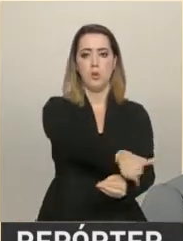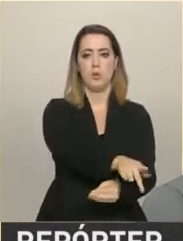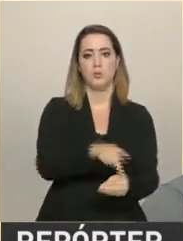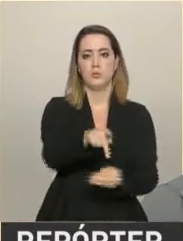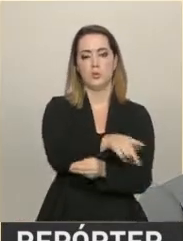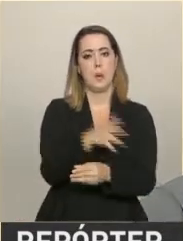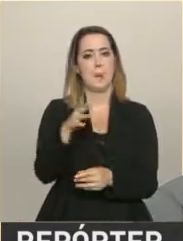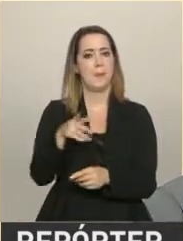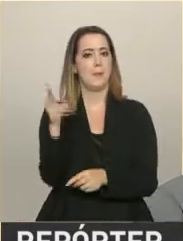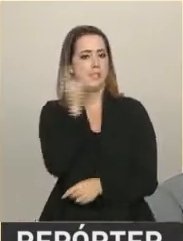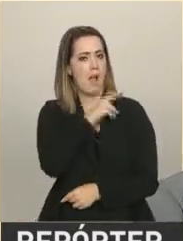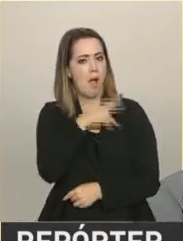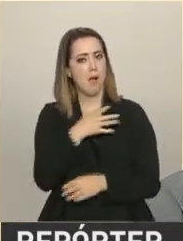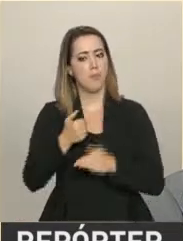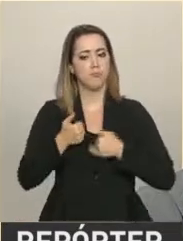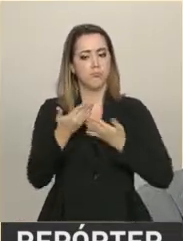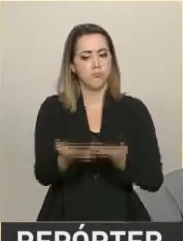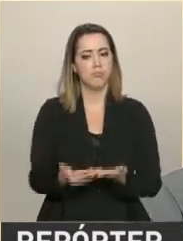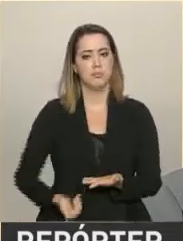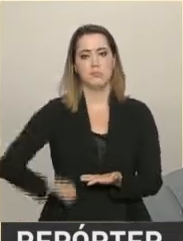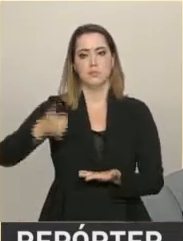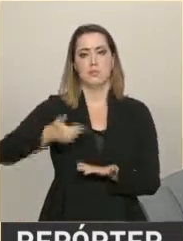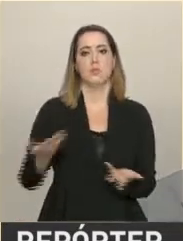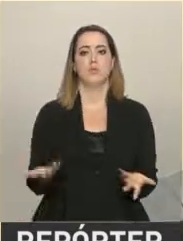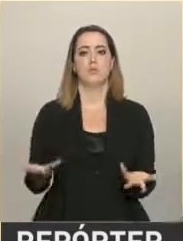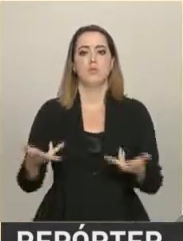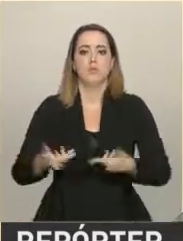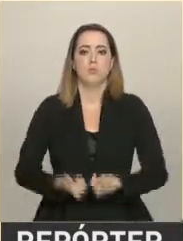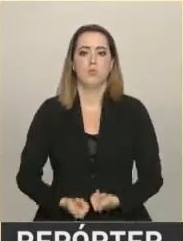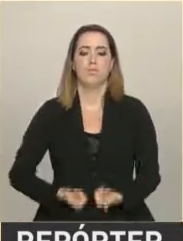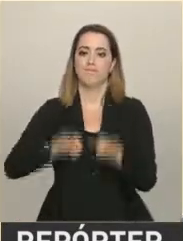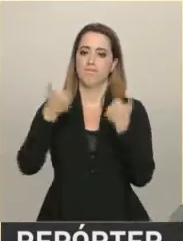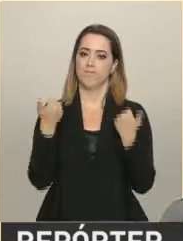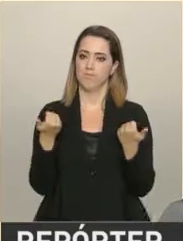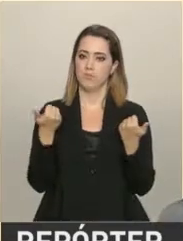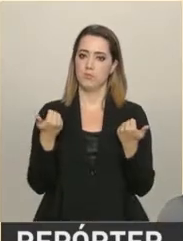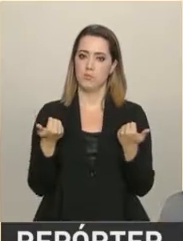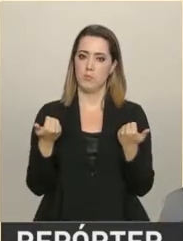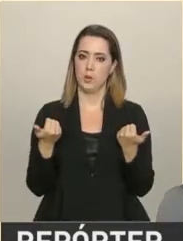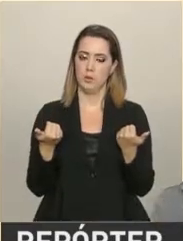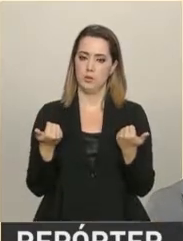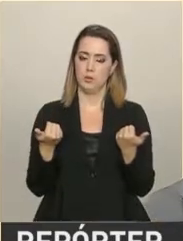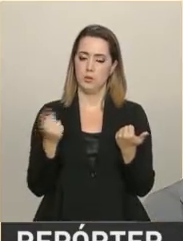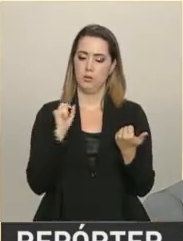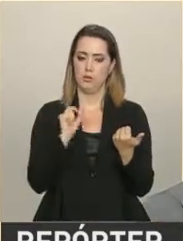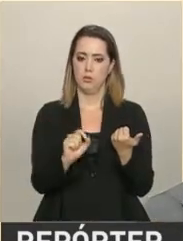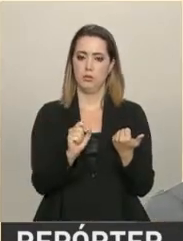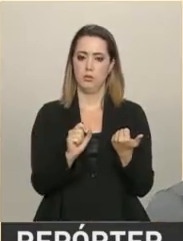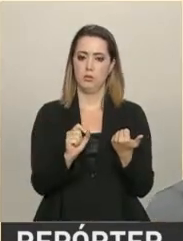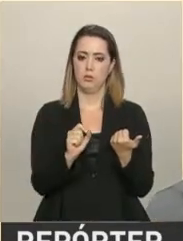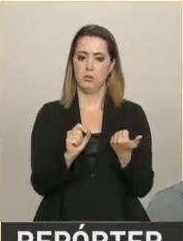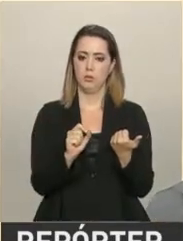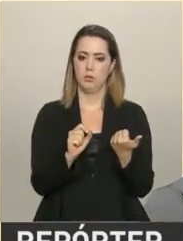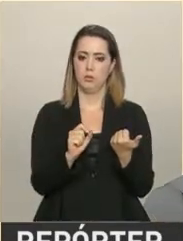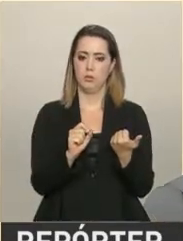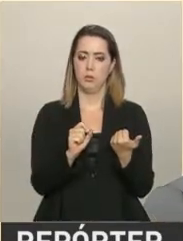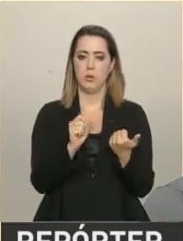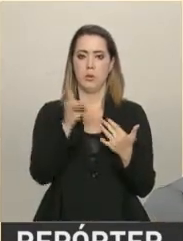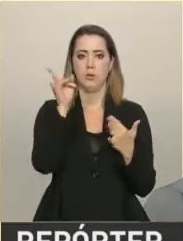forma mais rápida, mais ágil, mais efetiva. A desnecessidade do cadastro no domicílio